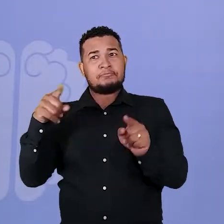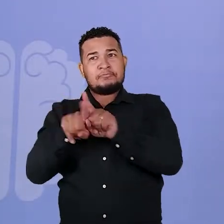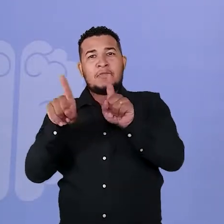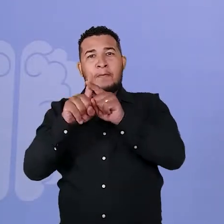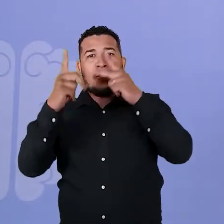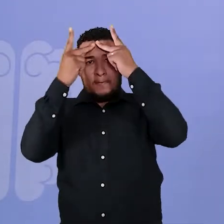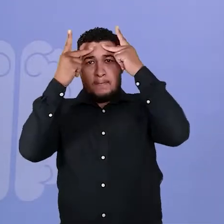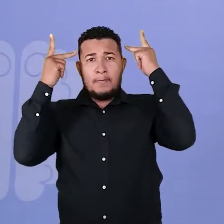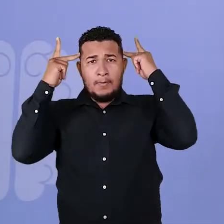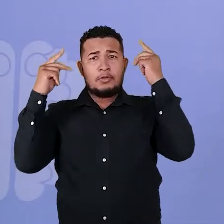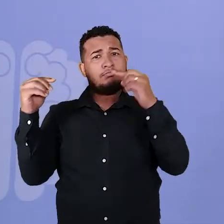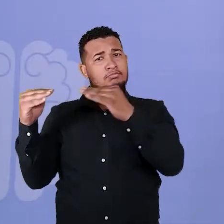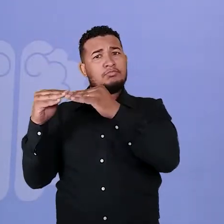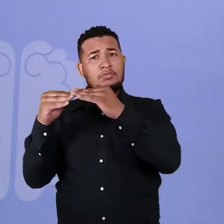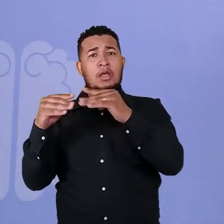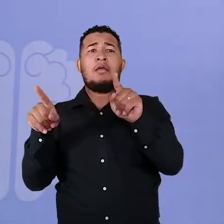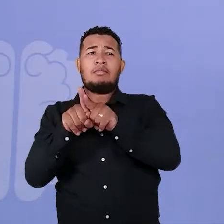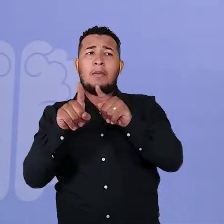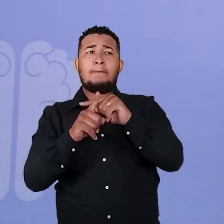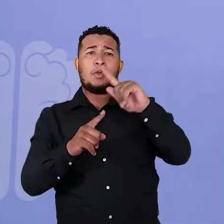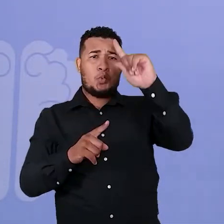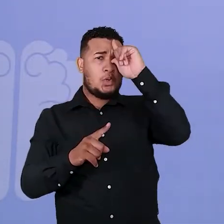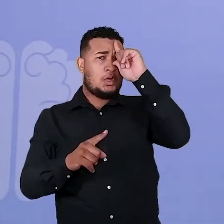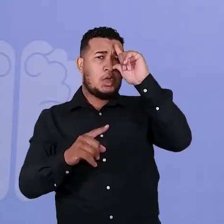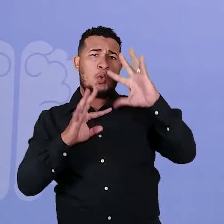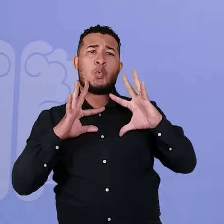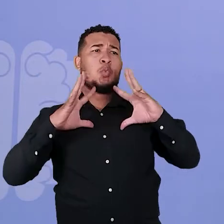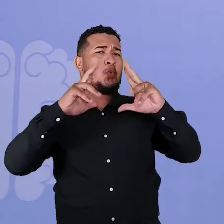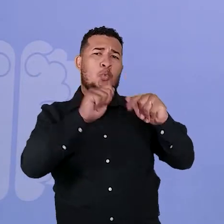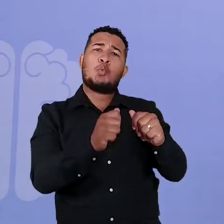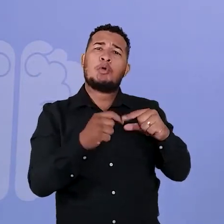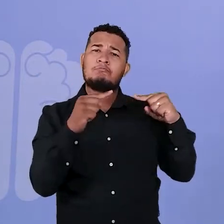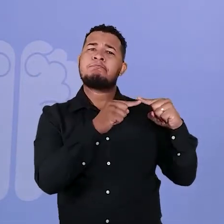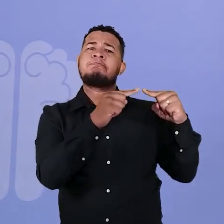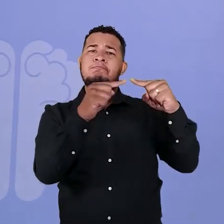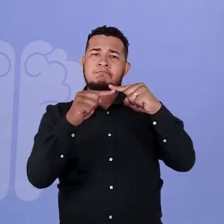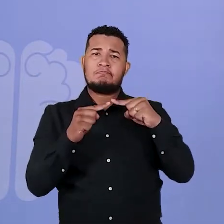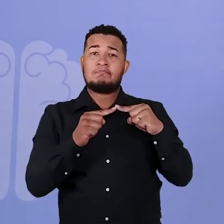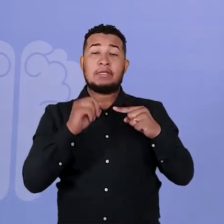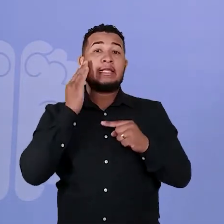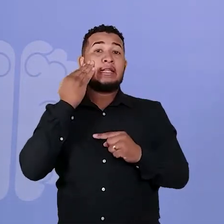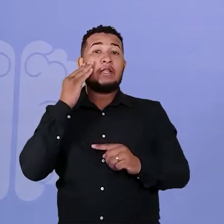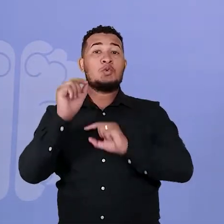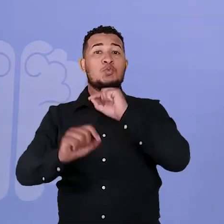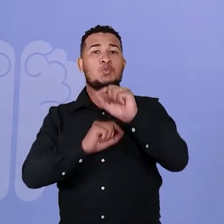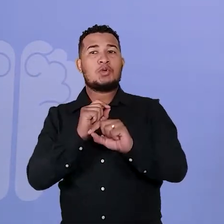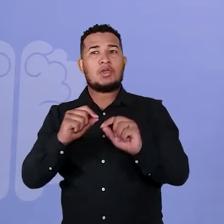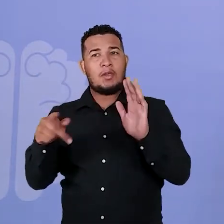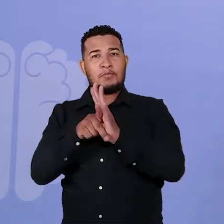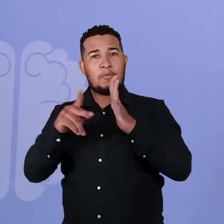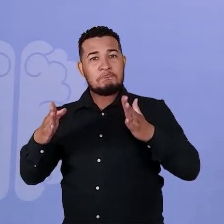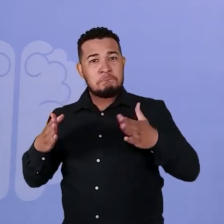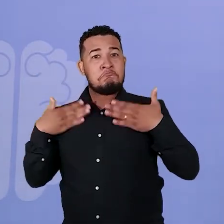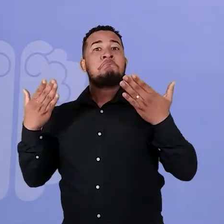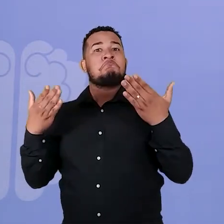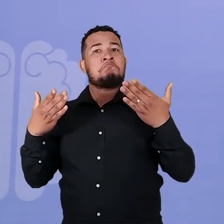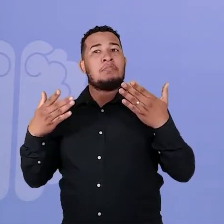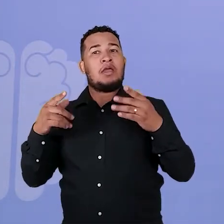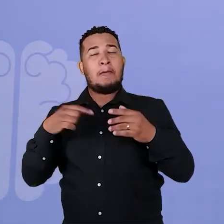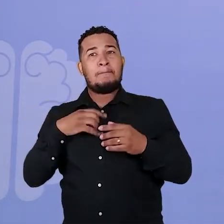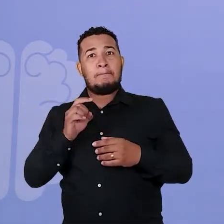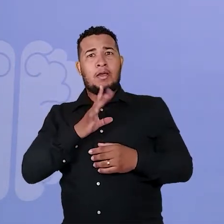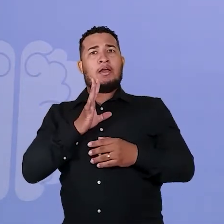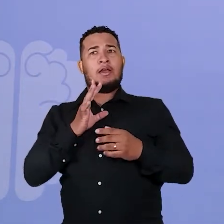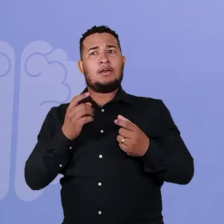Aristóteles, assim como Platão, e assim como o pensamento grego como um todo, vai entender que esse